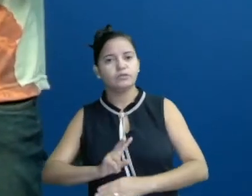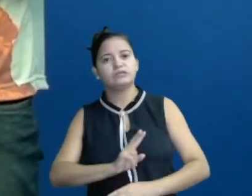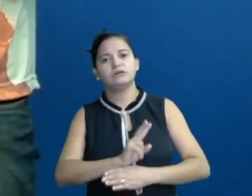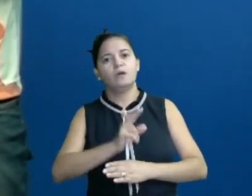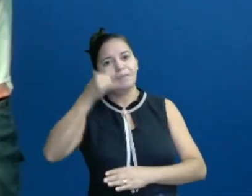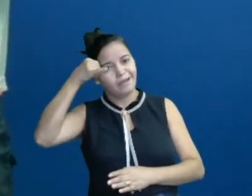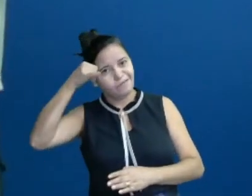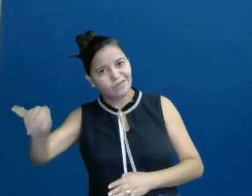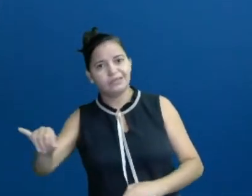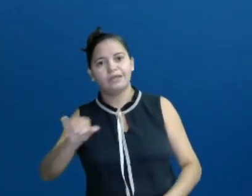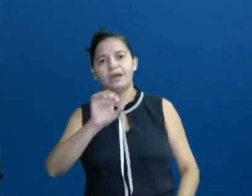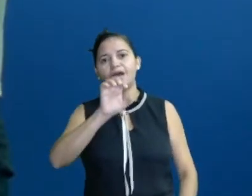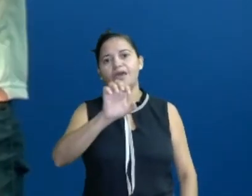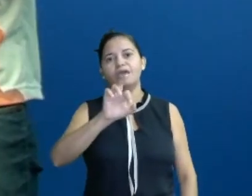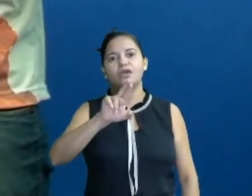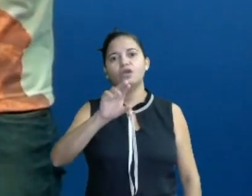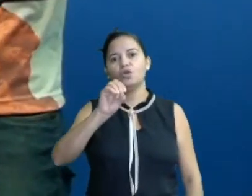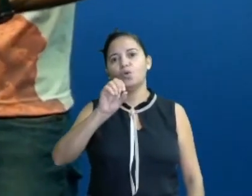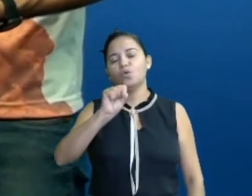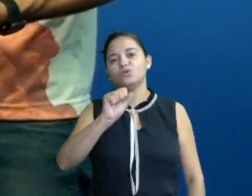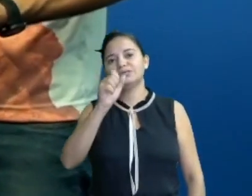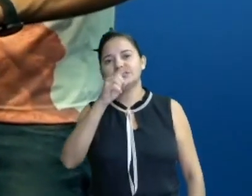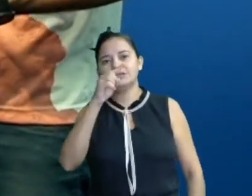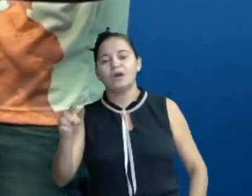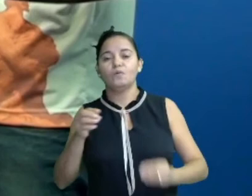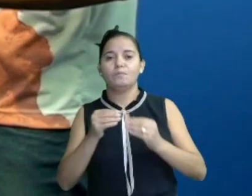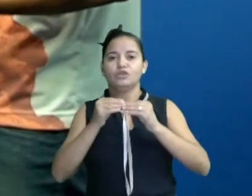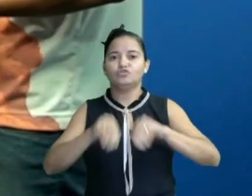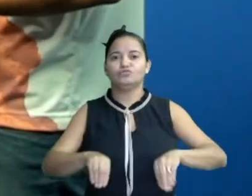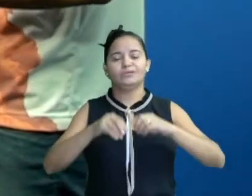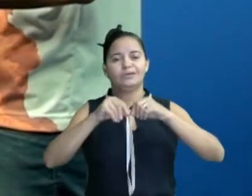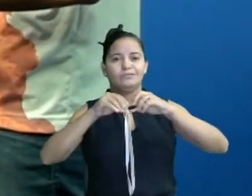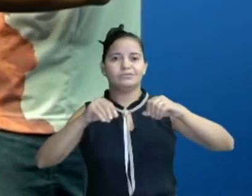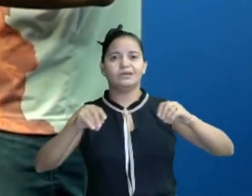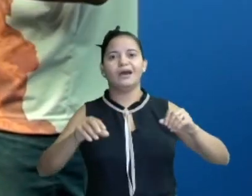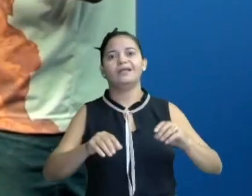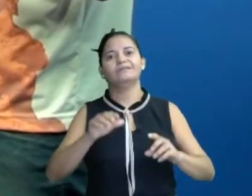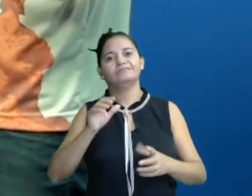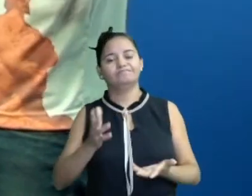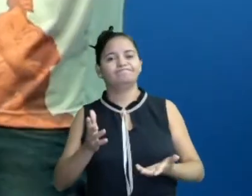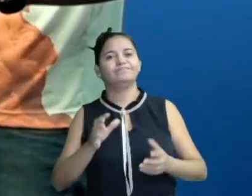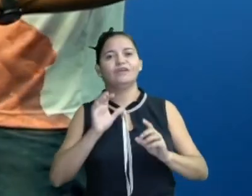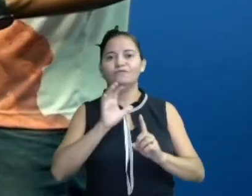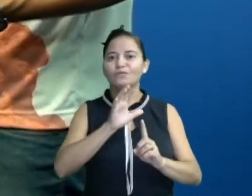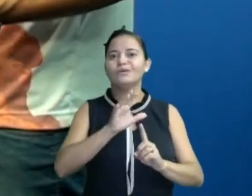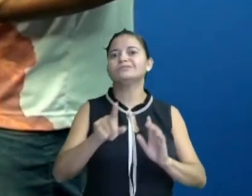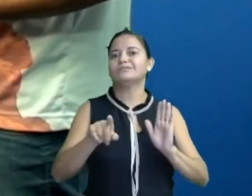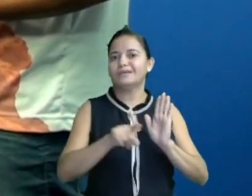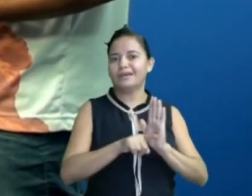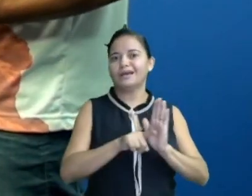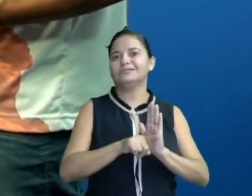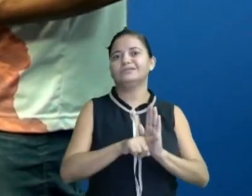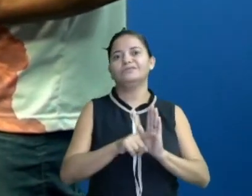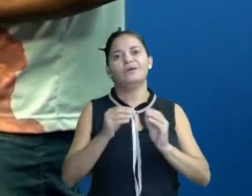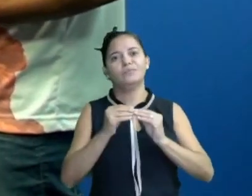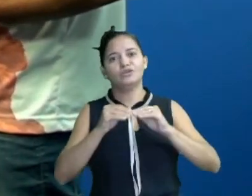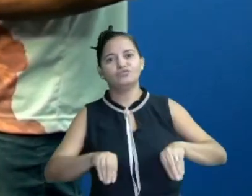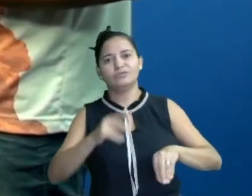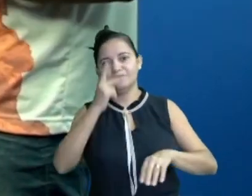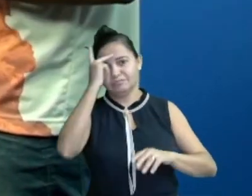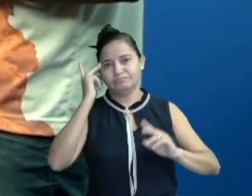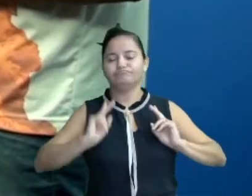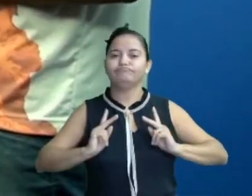né, que ocorrem no solo e que podem provocar várias questões muito prejudiciais aos seres